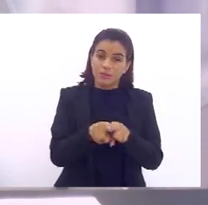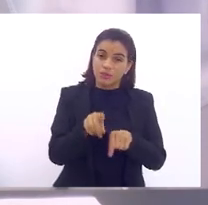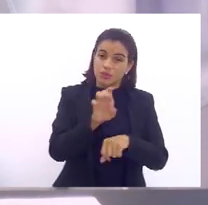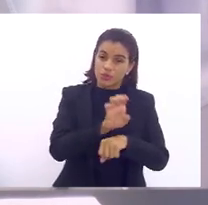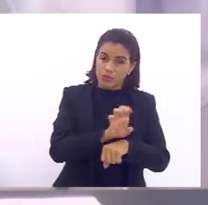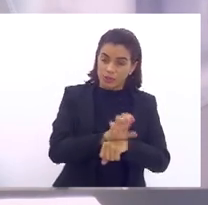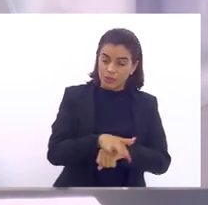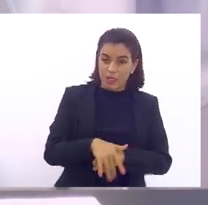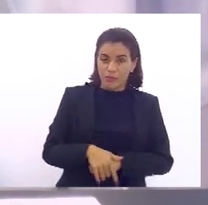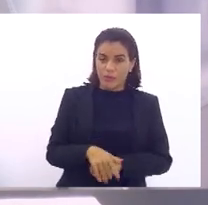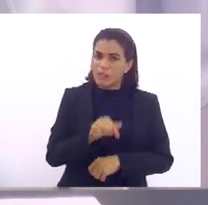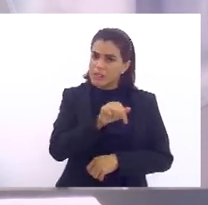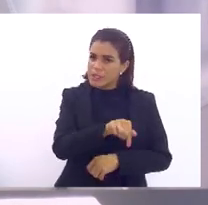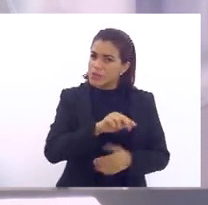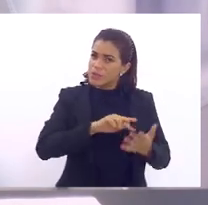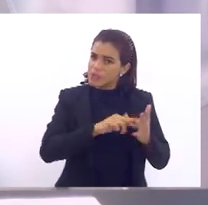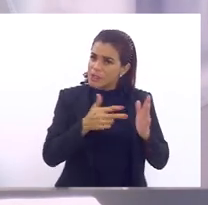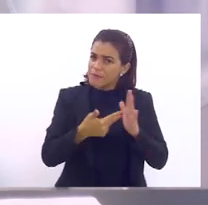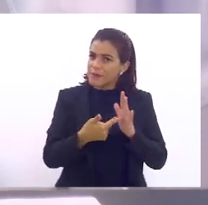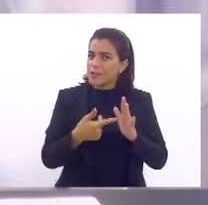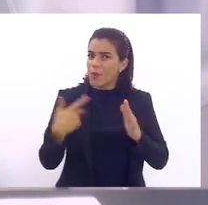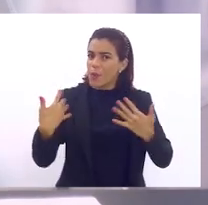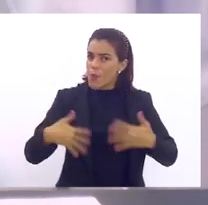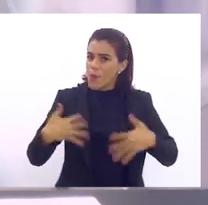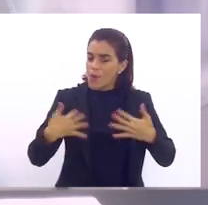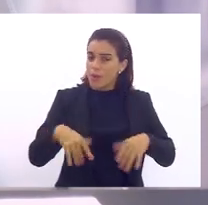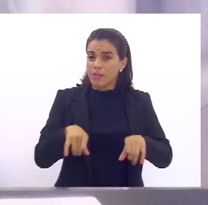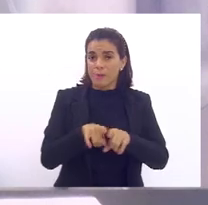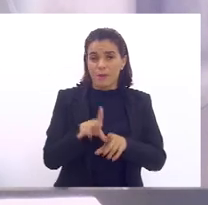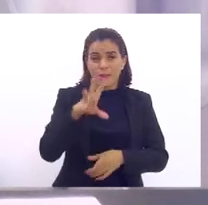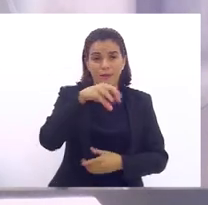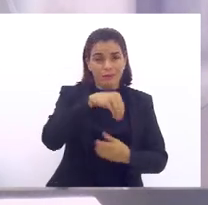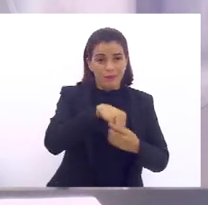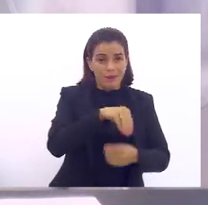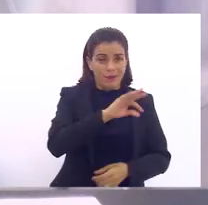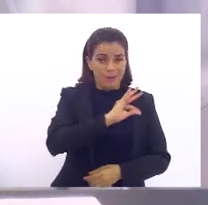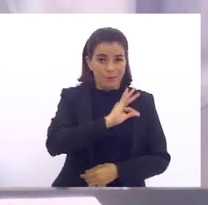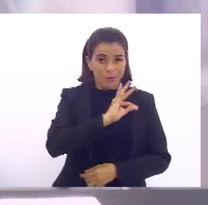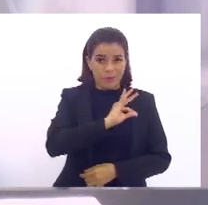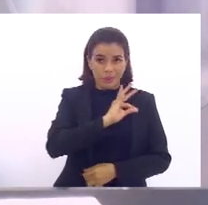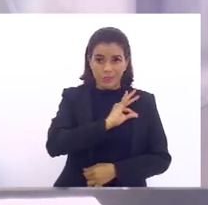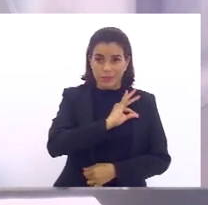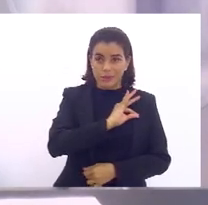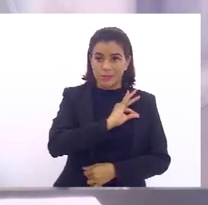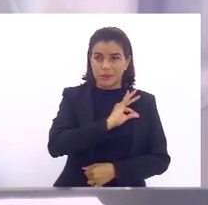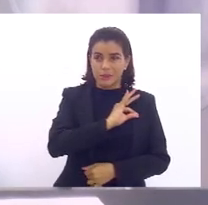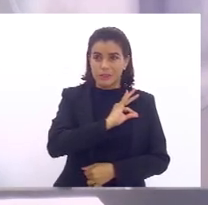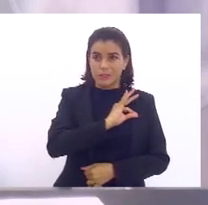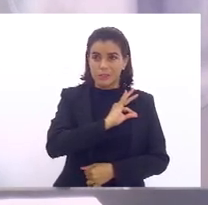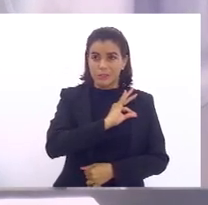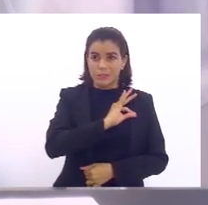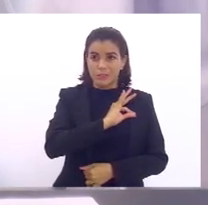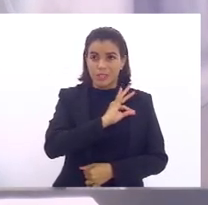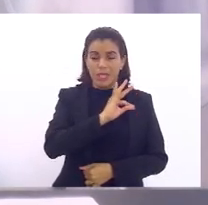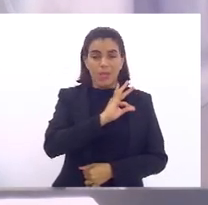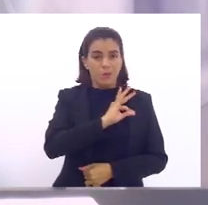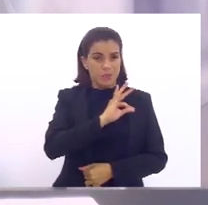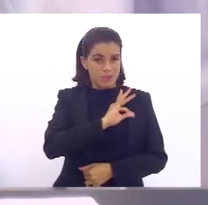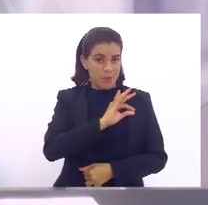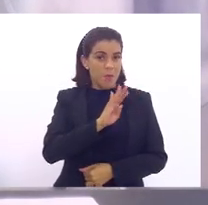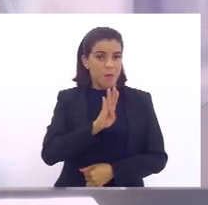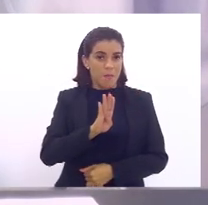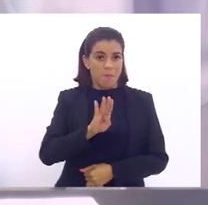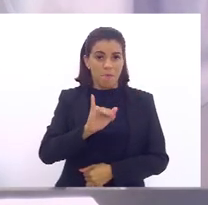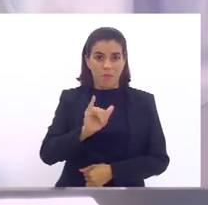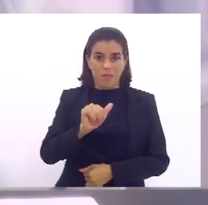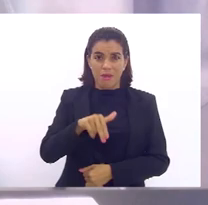violências assim como nas polícias né um eh a policial Bianca nos